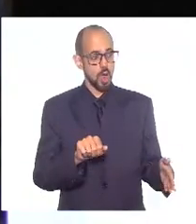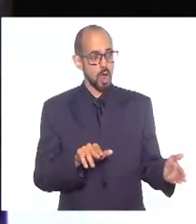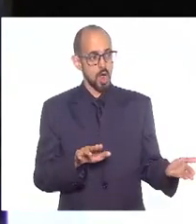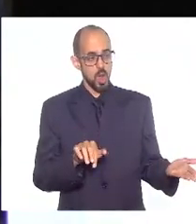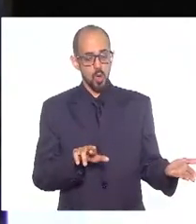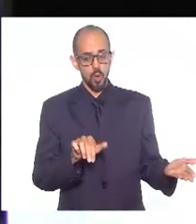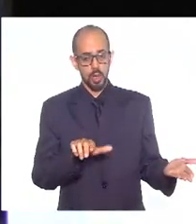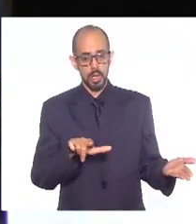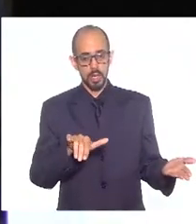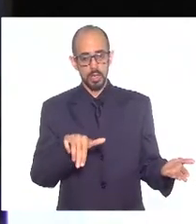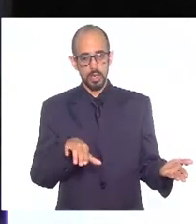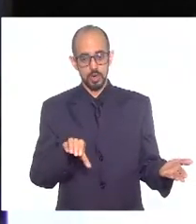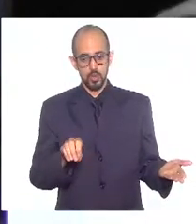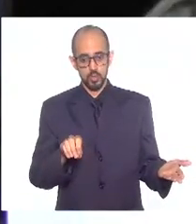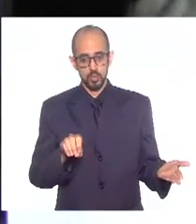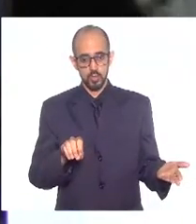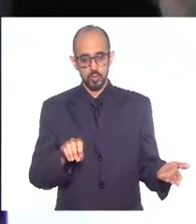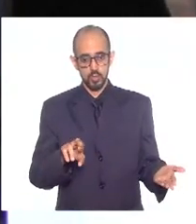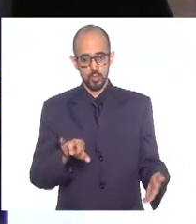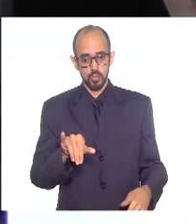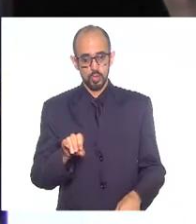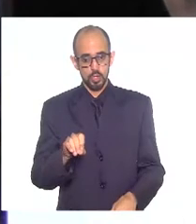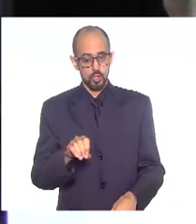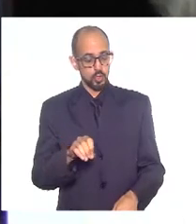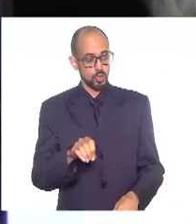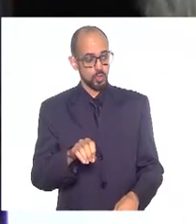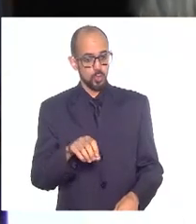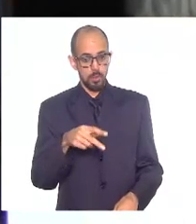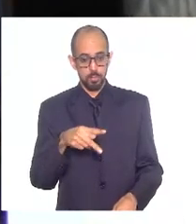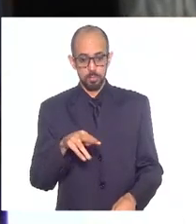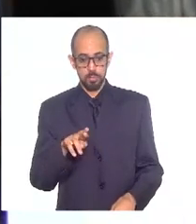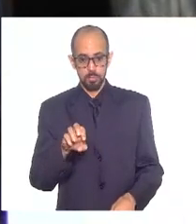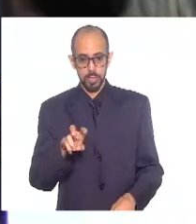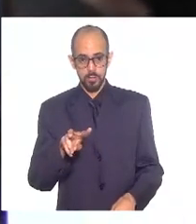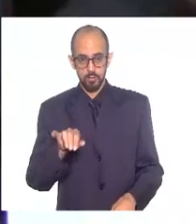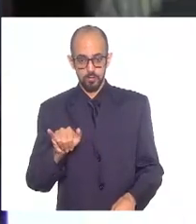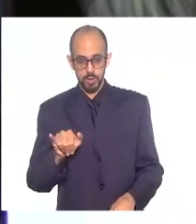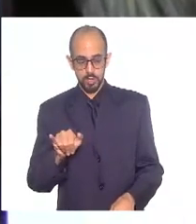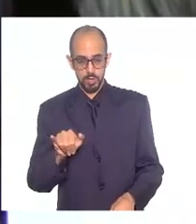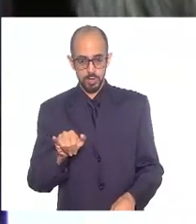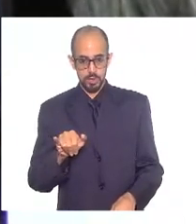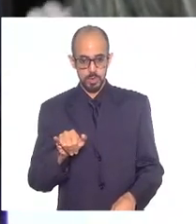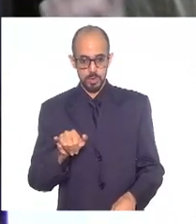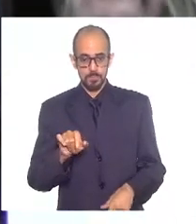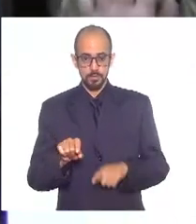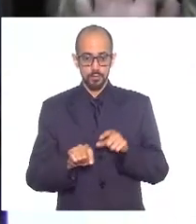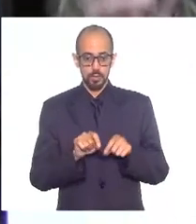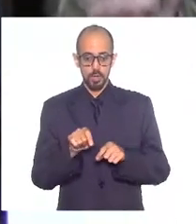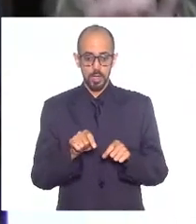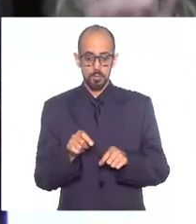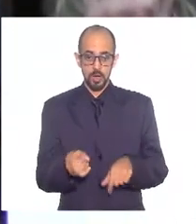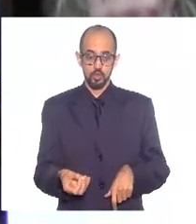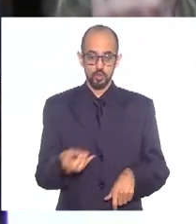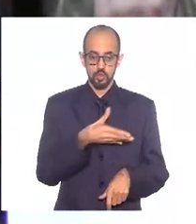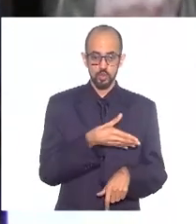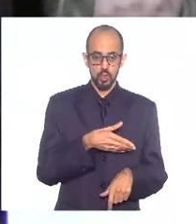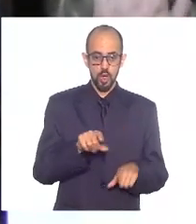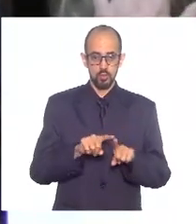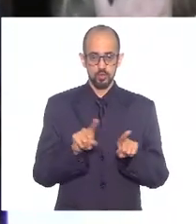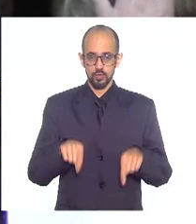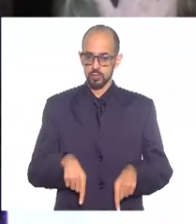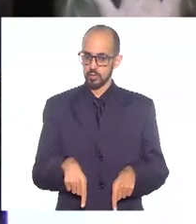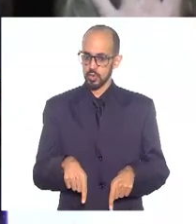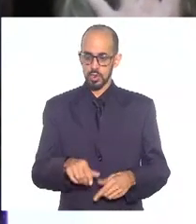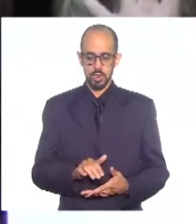do Rio Previdência. Vamos votar coisas para os novos servidores. Nós não